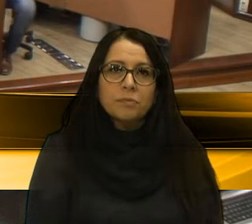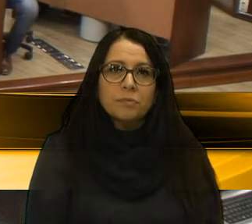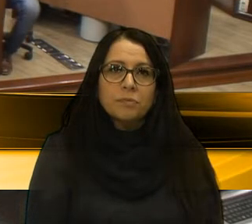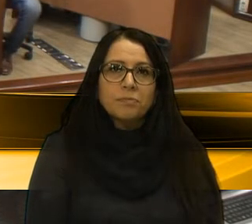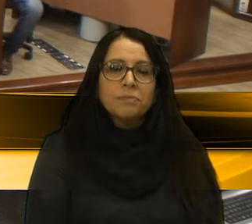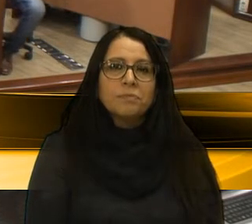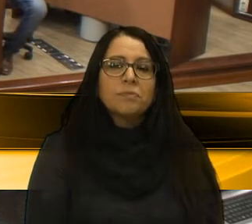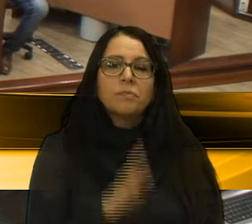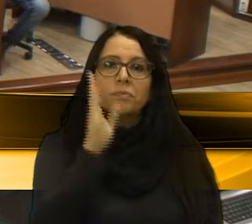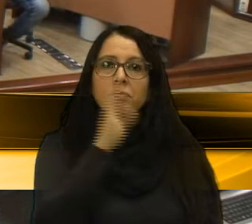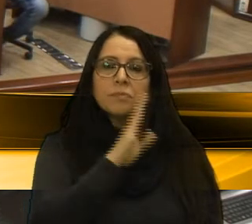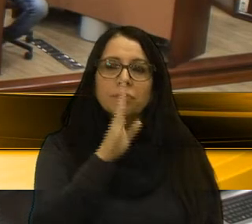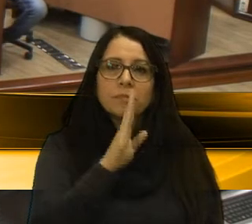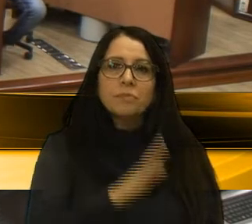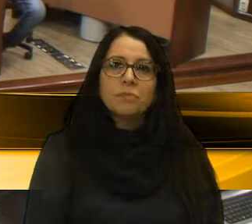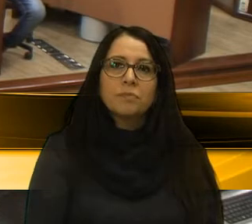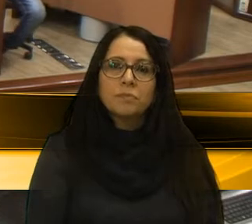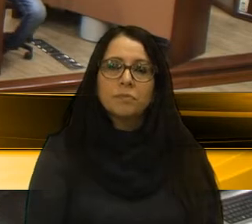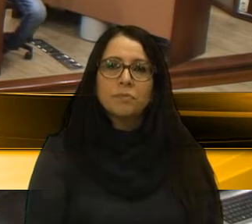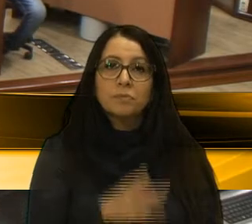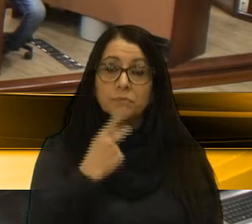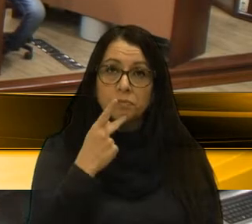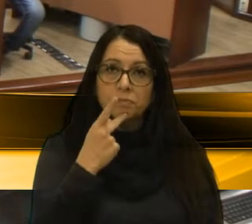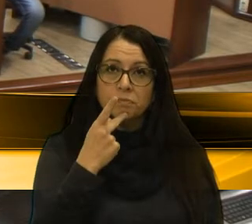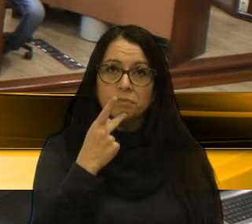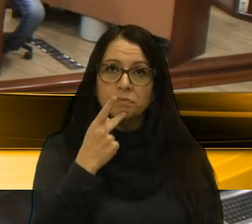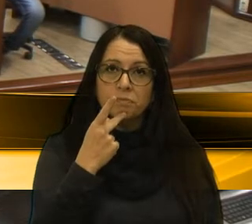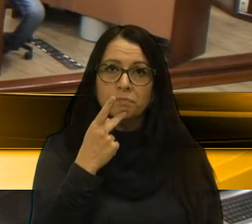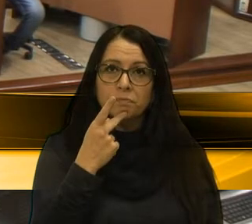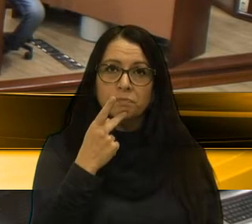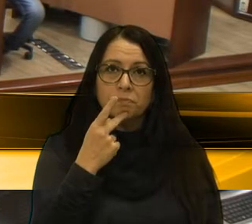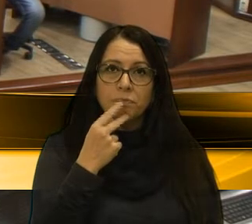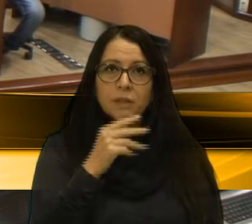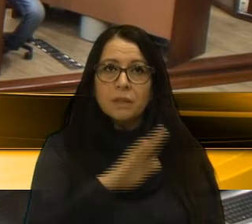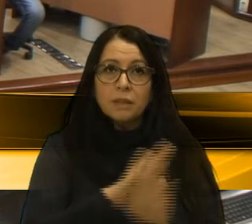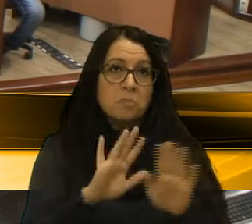bem rapidamente, vereador, até o senhor falou em acabar em pizza, né?